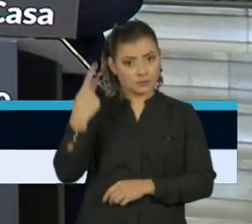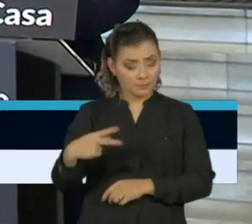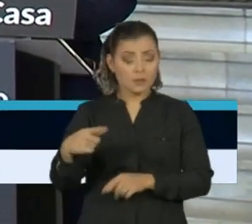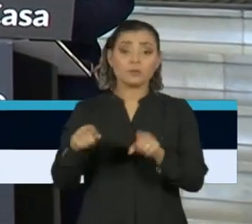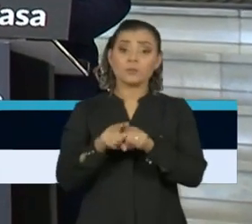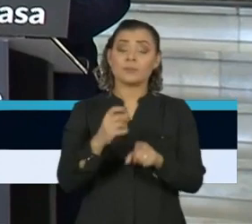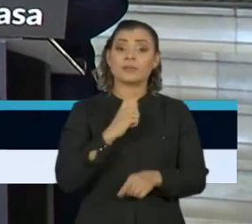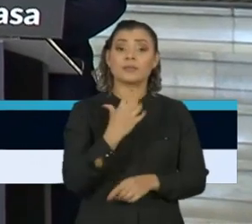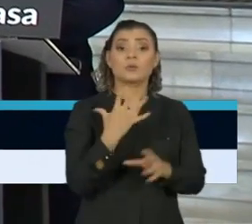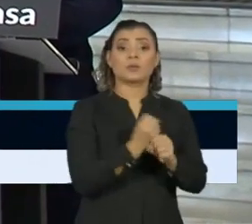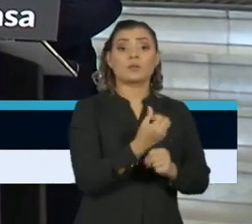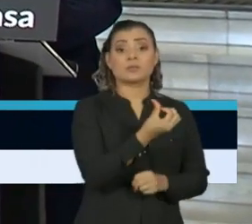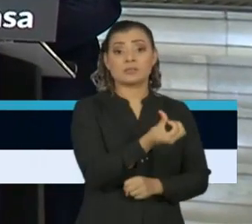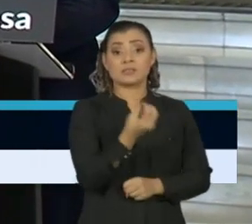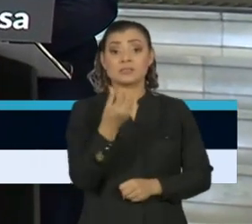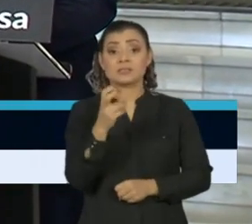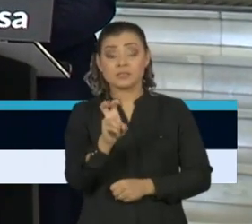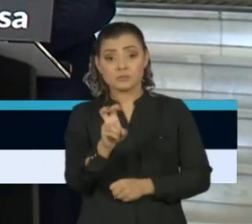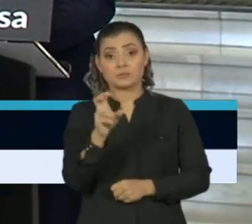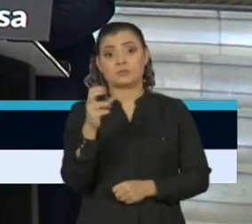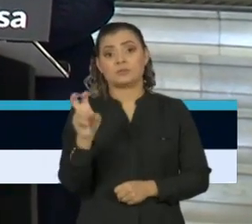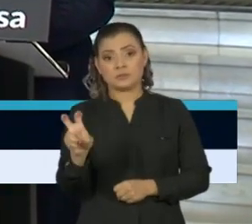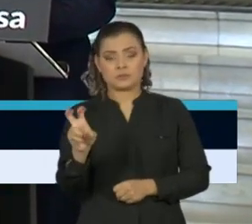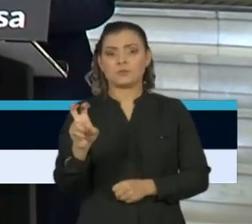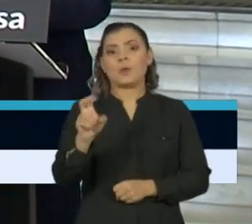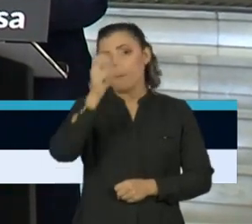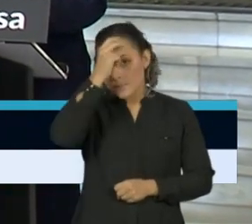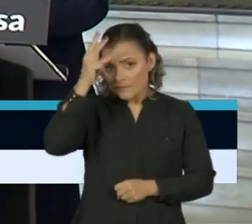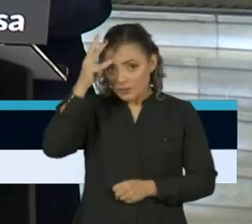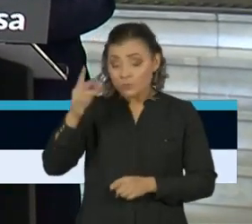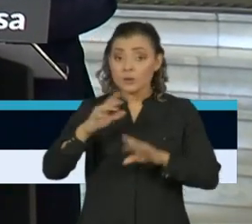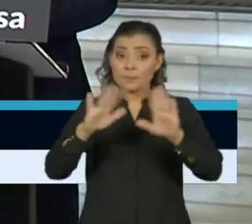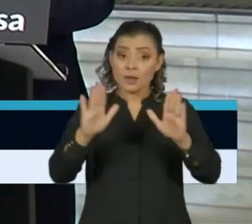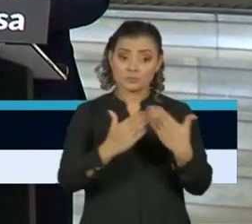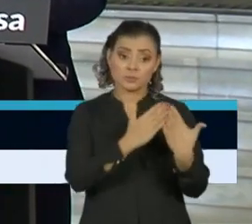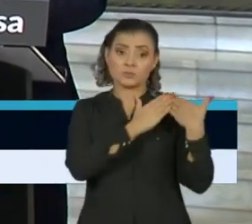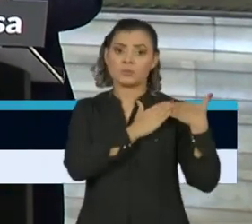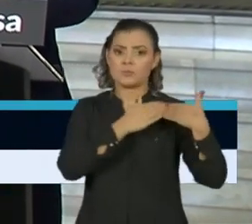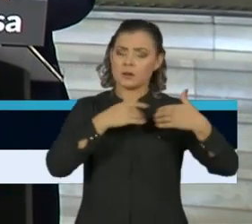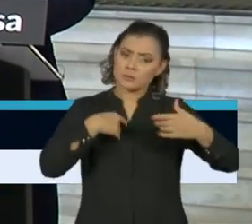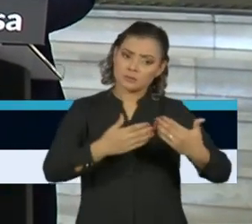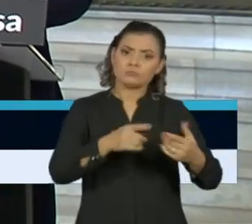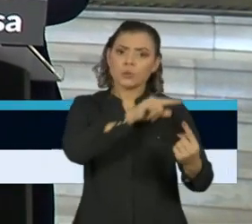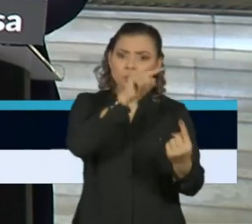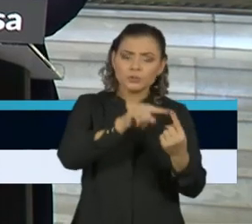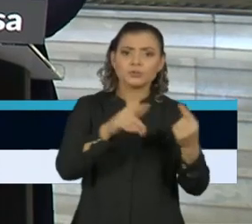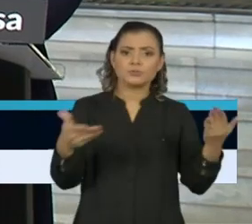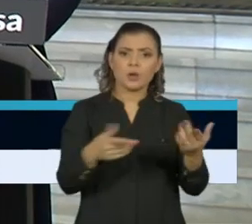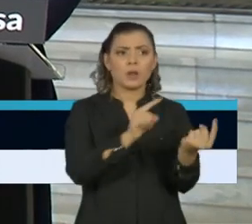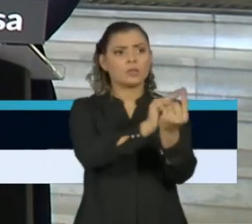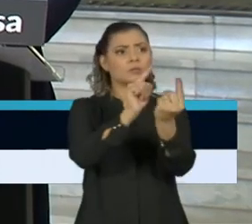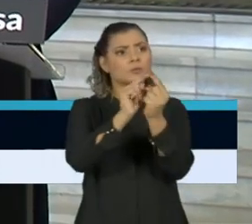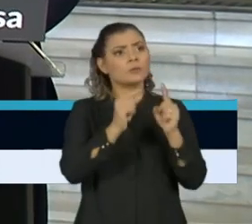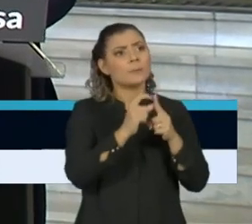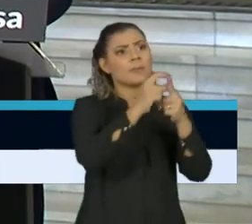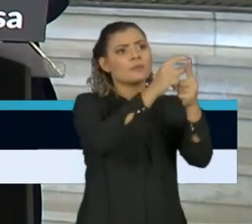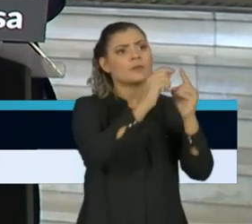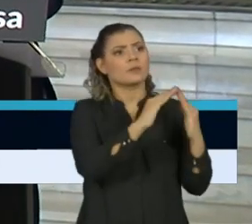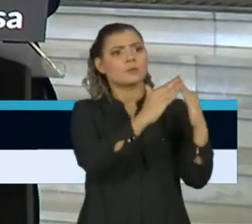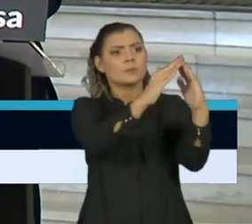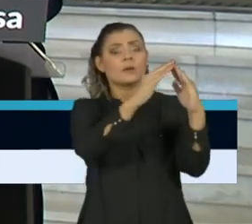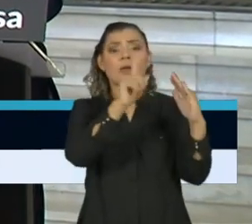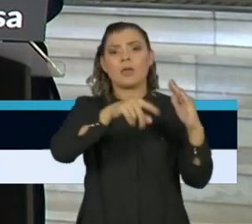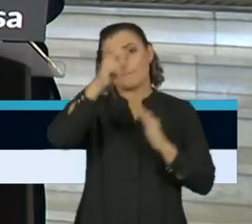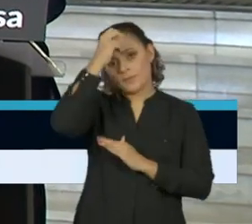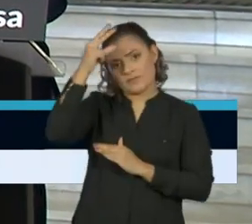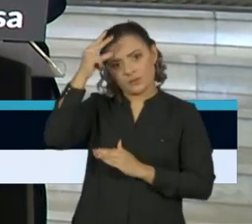são 645 municípios, porém a responsabilidade, a função no atendimento a comunidades, bairros, é sempre do